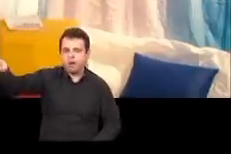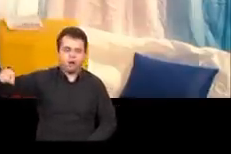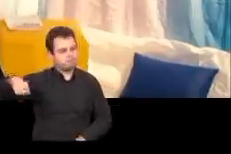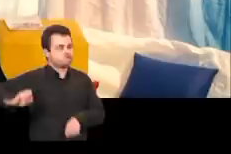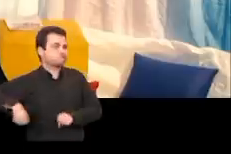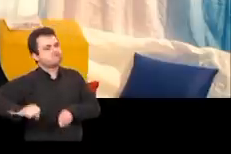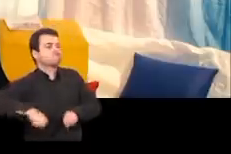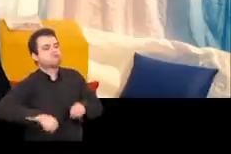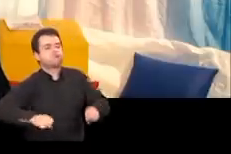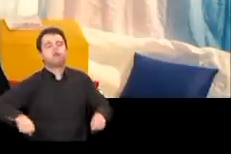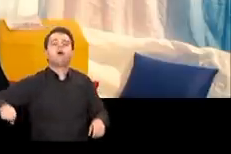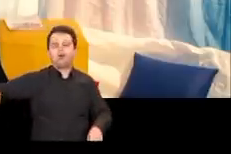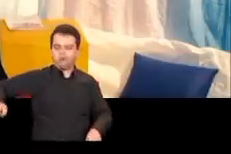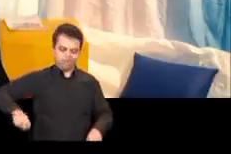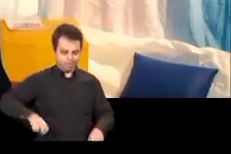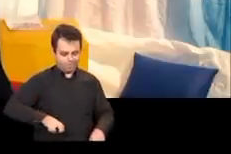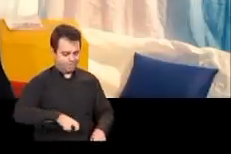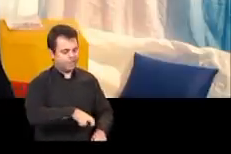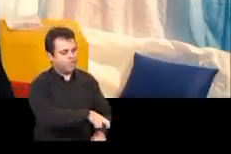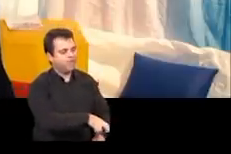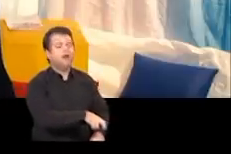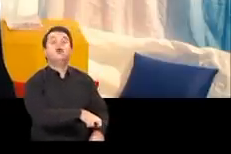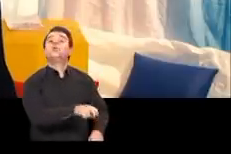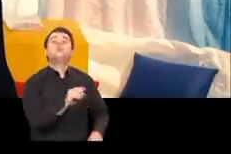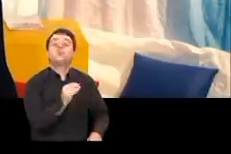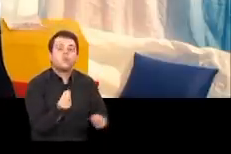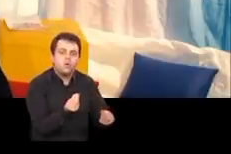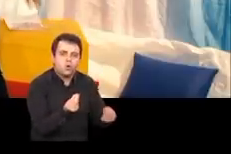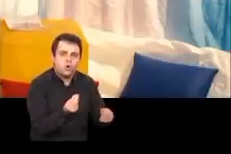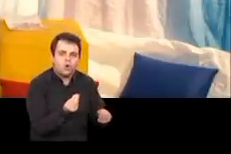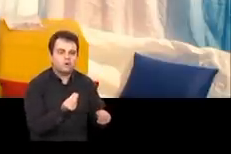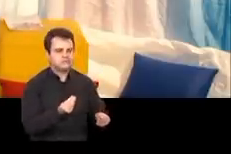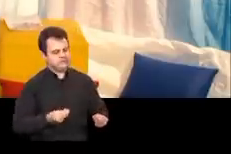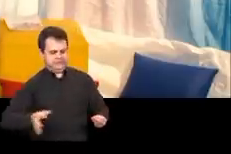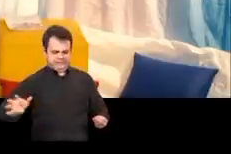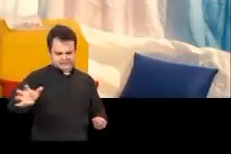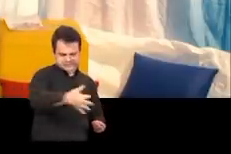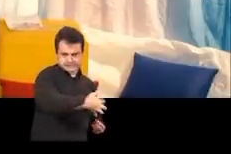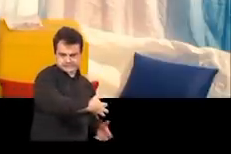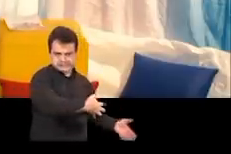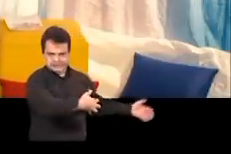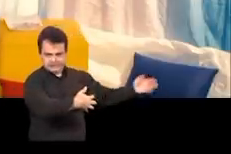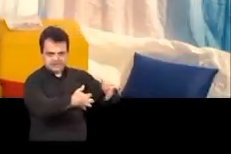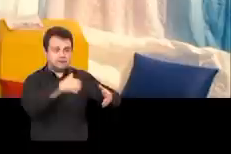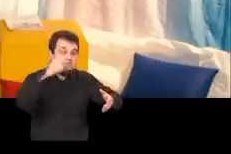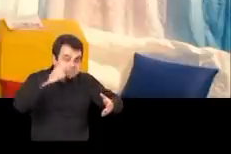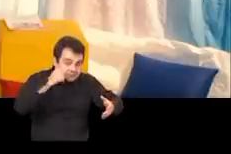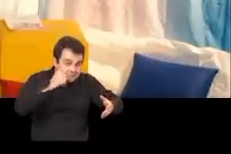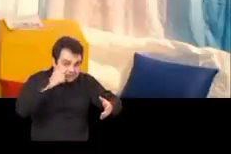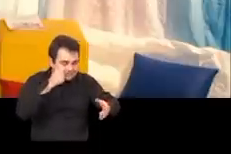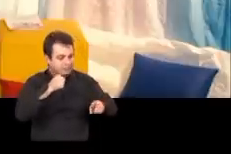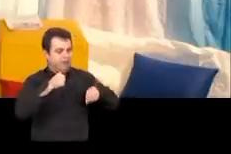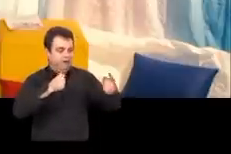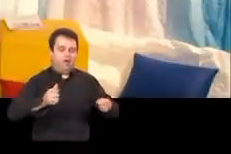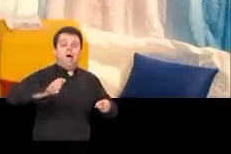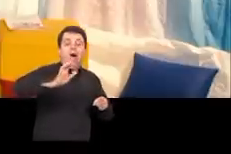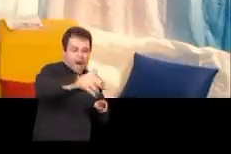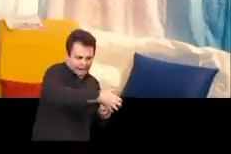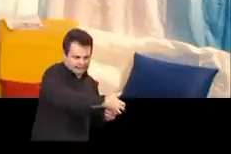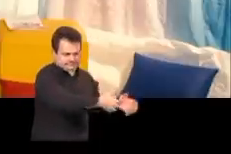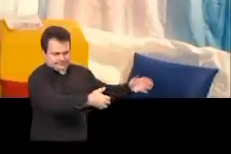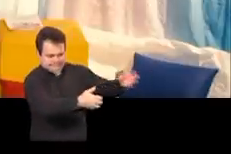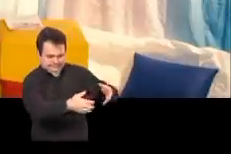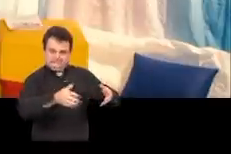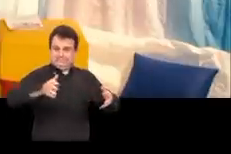O Totó veio ajudar a colher o rabanete. O Totó segurou na neta. A neta segurou na avó.